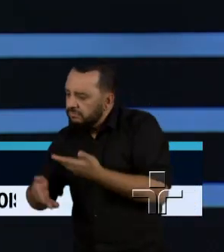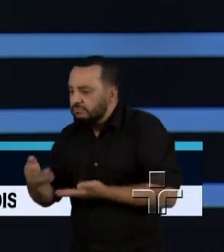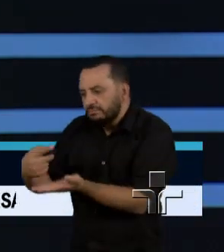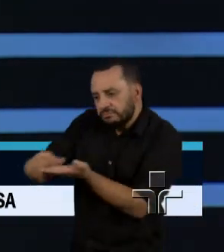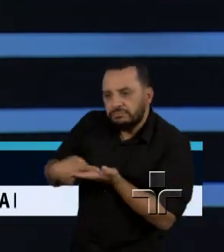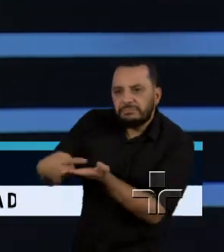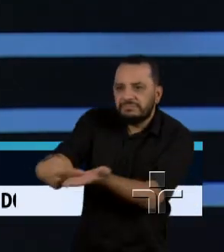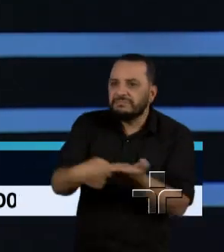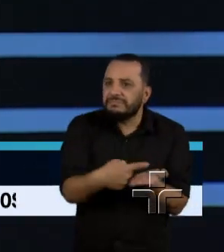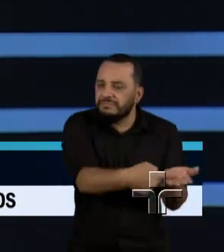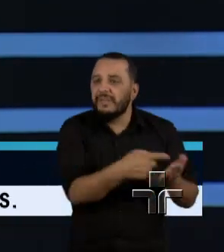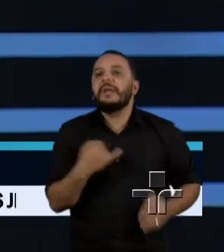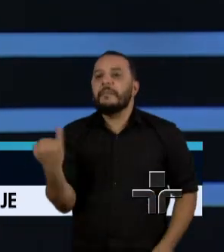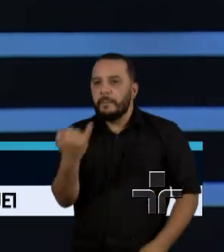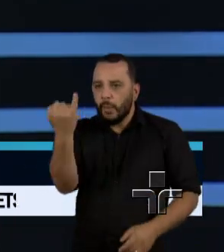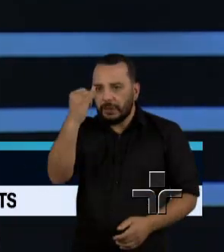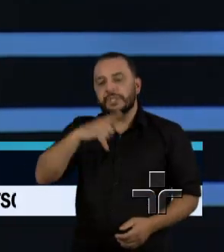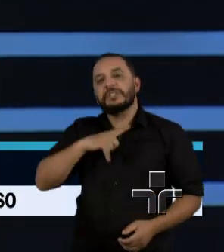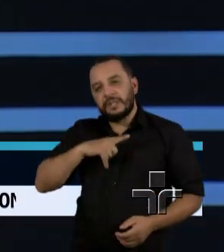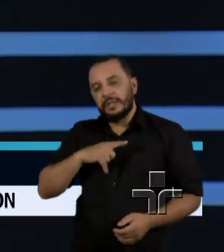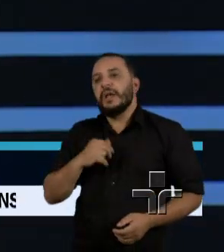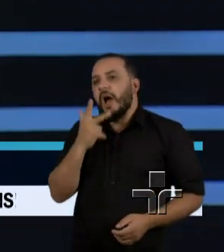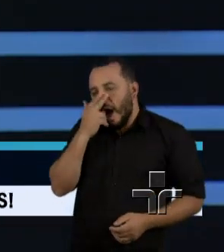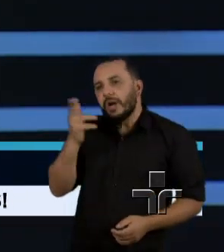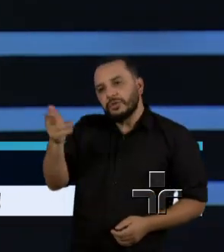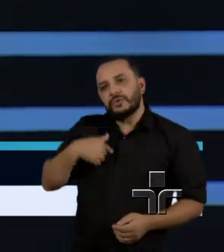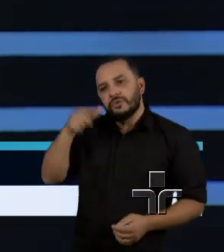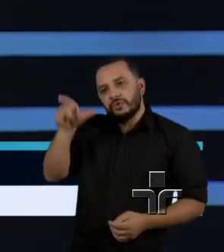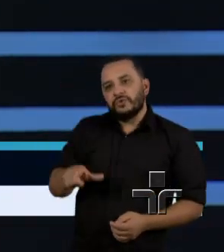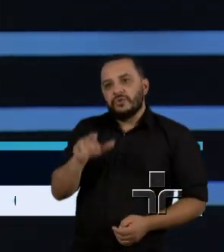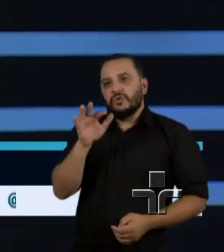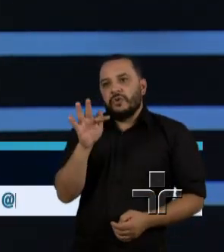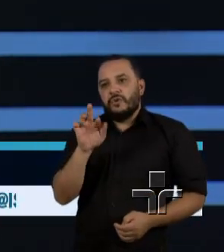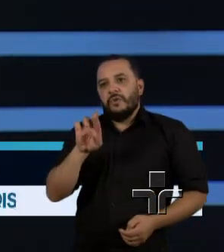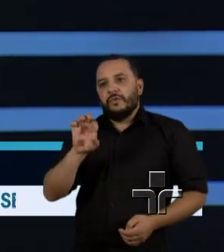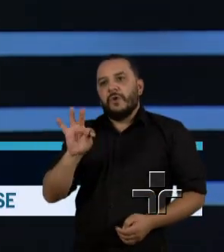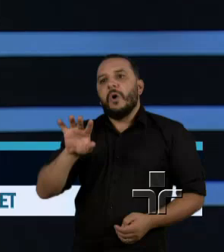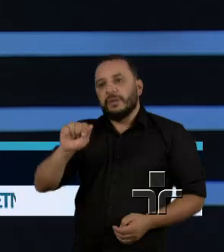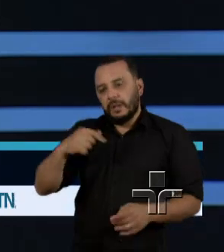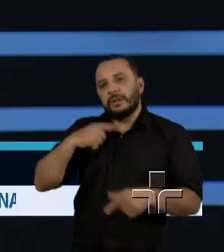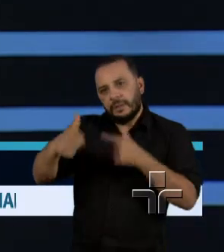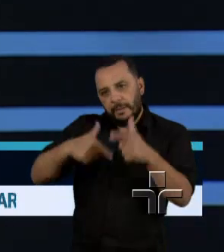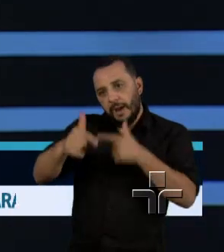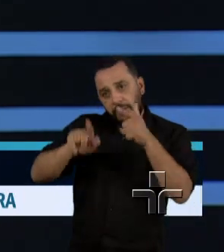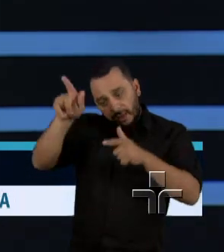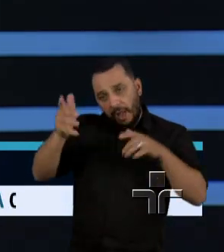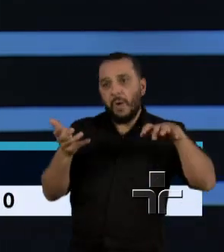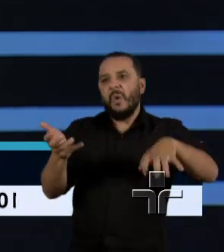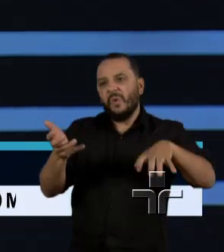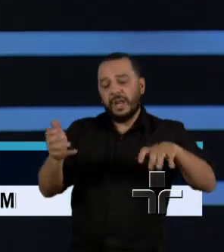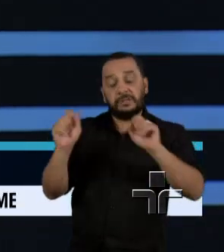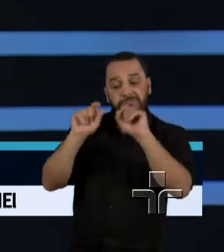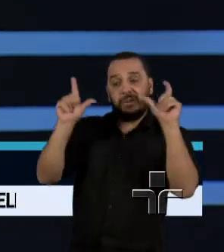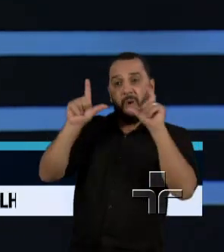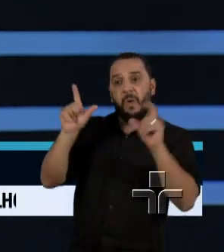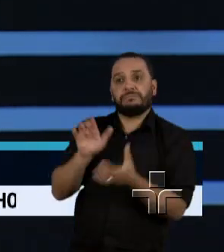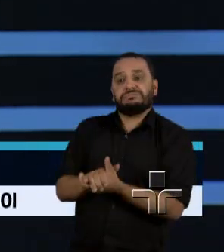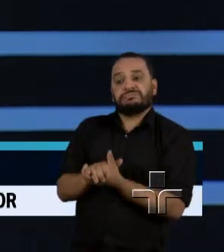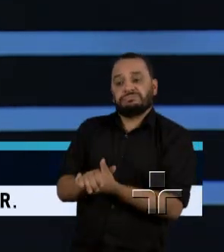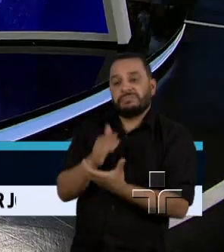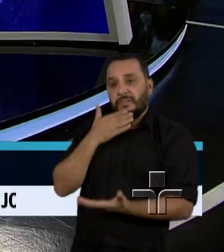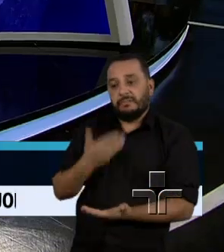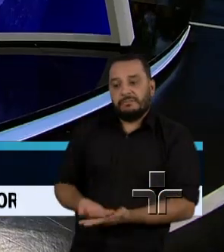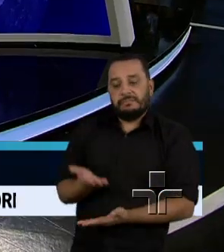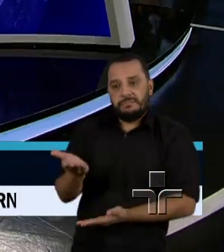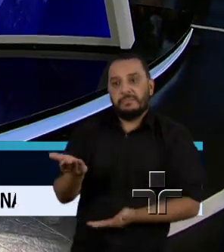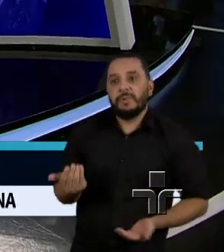Então, de fato, a atuação dele no Congresso surpreendeu. E ele, enfim, ele falou que já